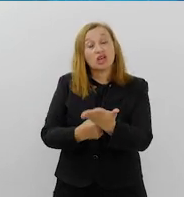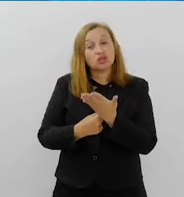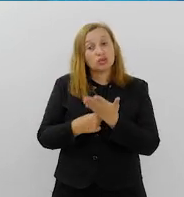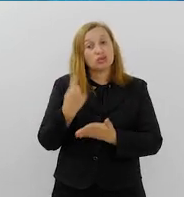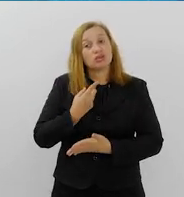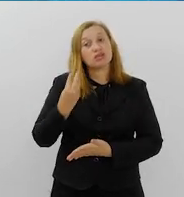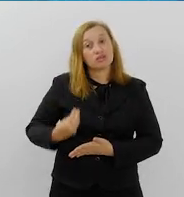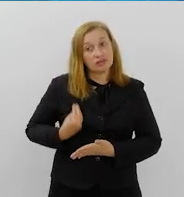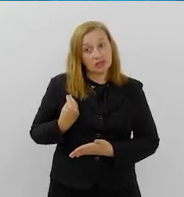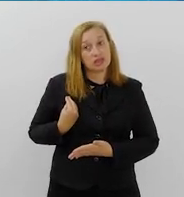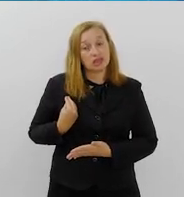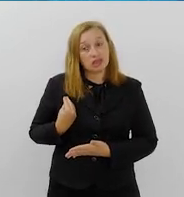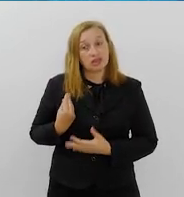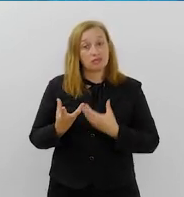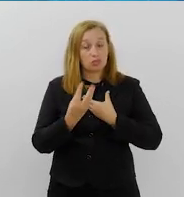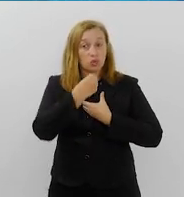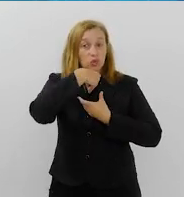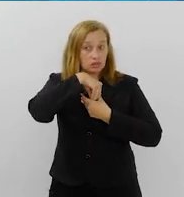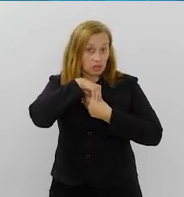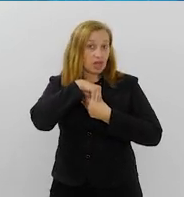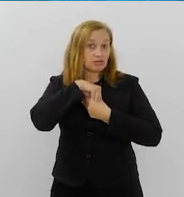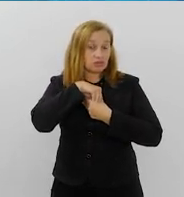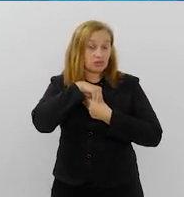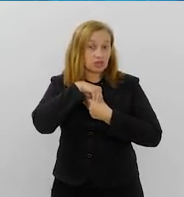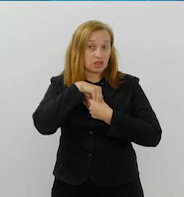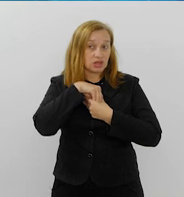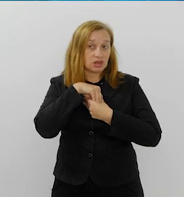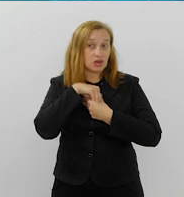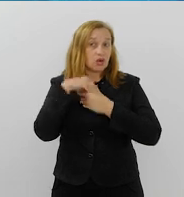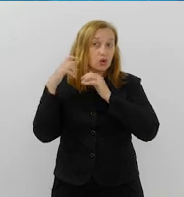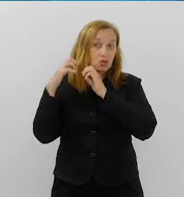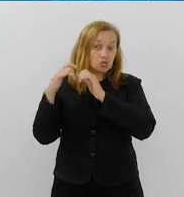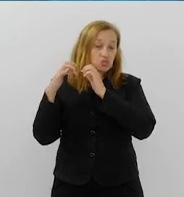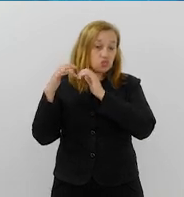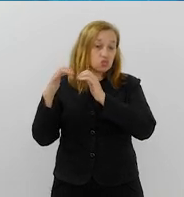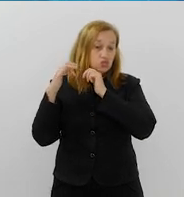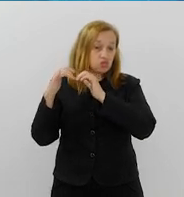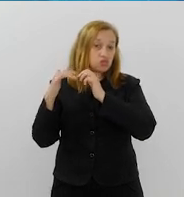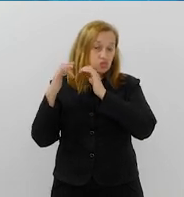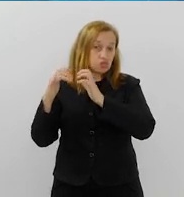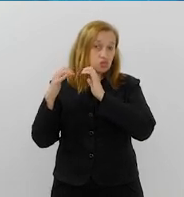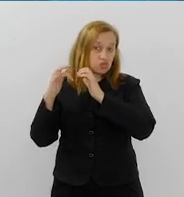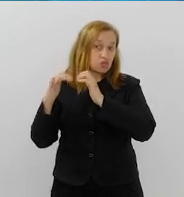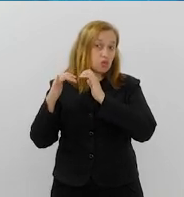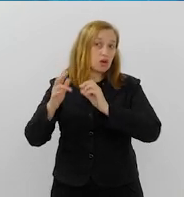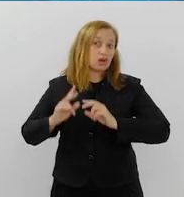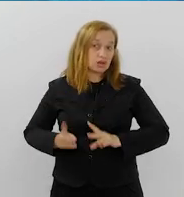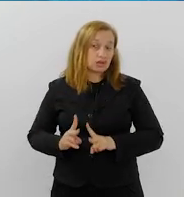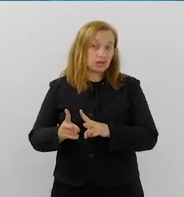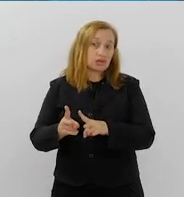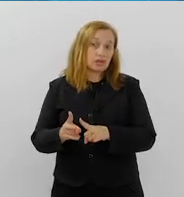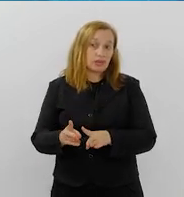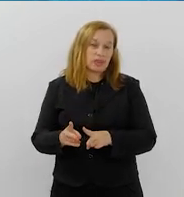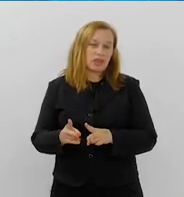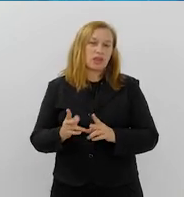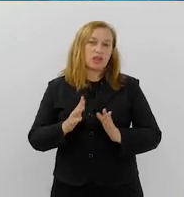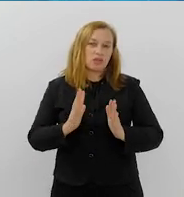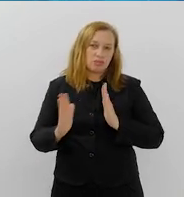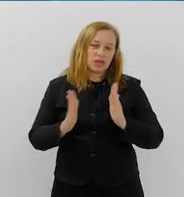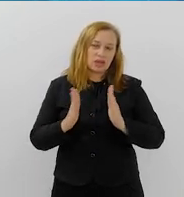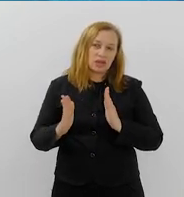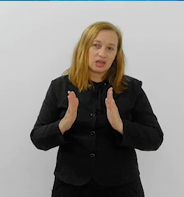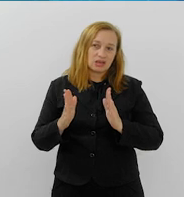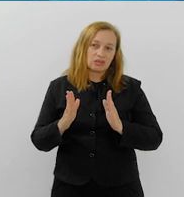nossa vida interna, né? Mantém o cérebro sempre ativo. Então, uma faixa etária